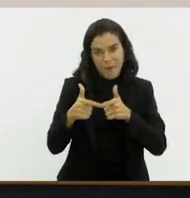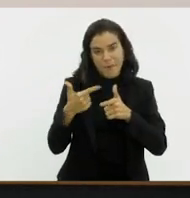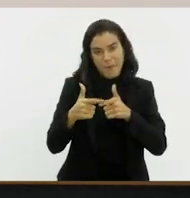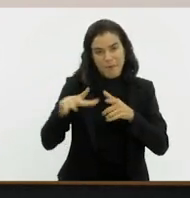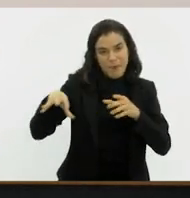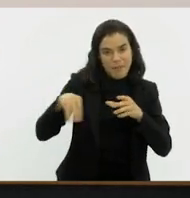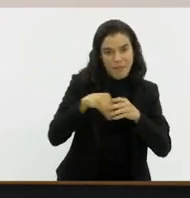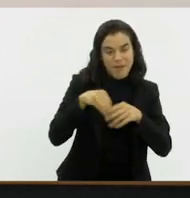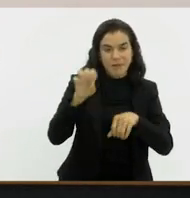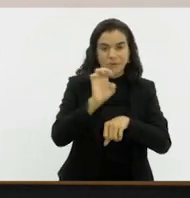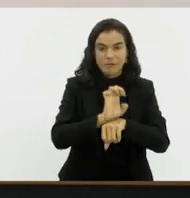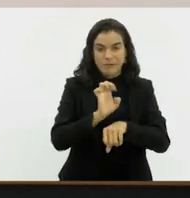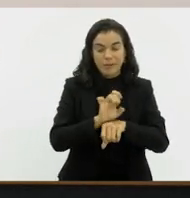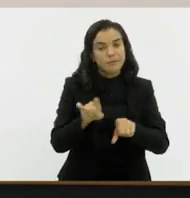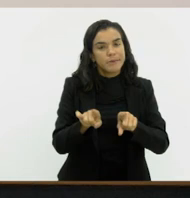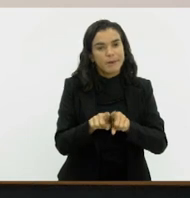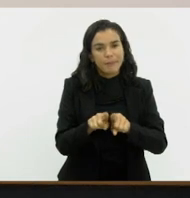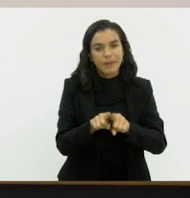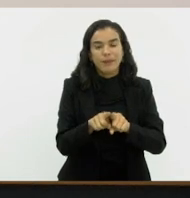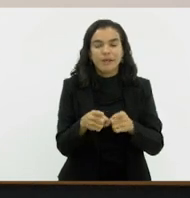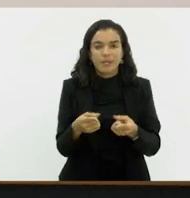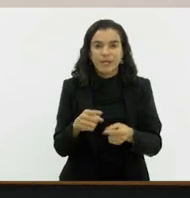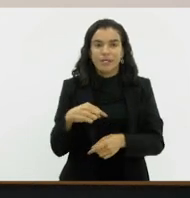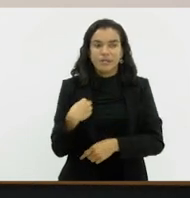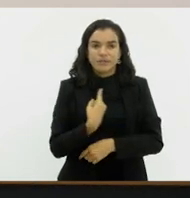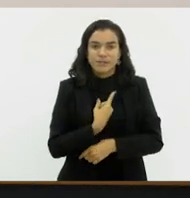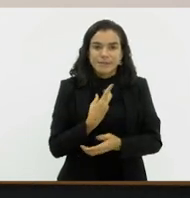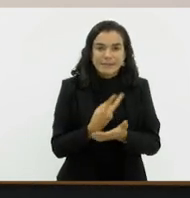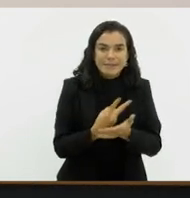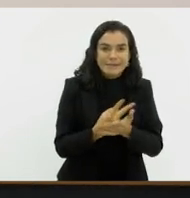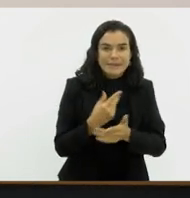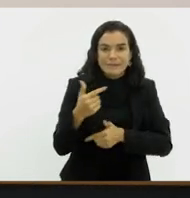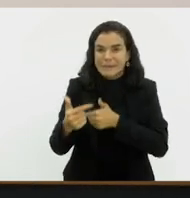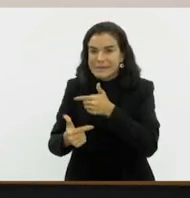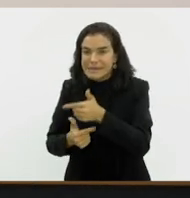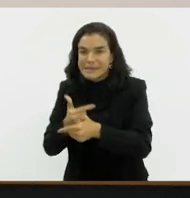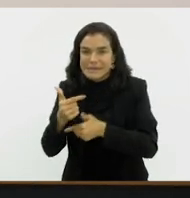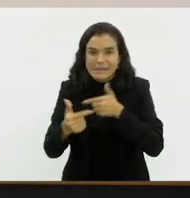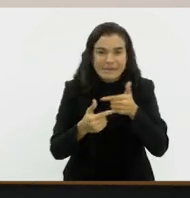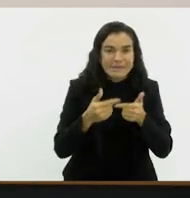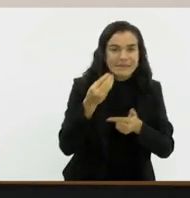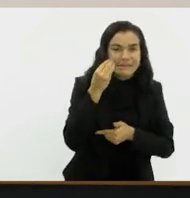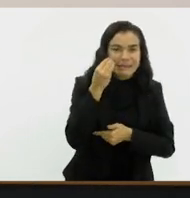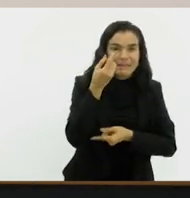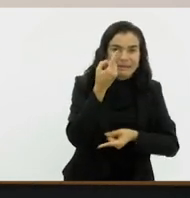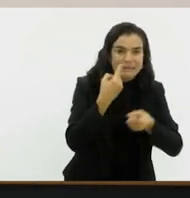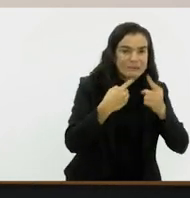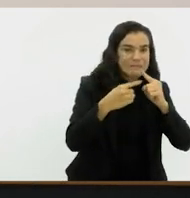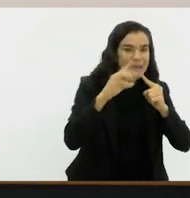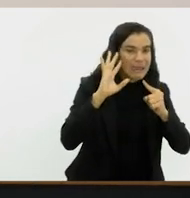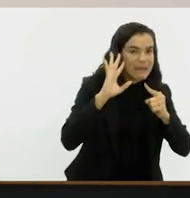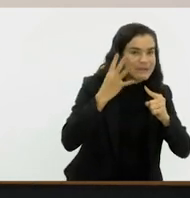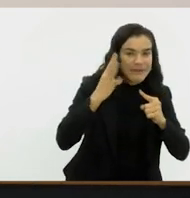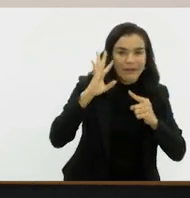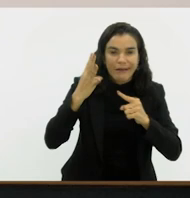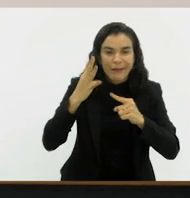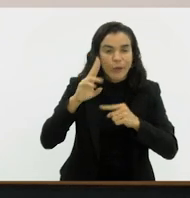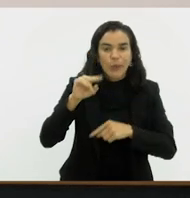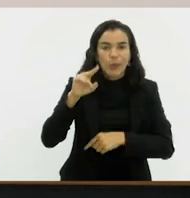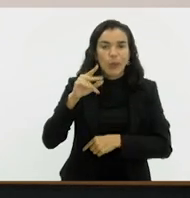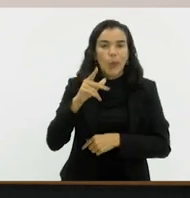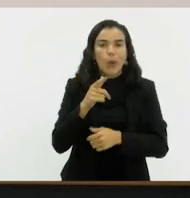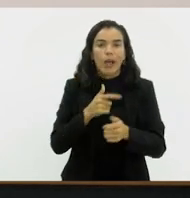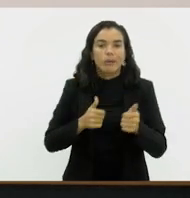E, invariavelmente, a gente está sempre correndo atrás do prejuízo e nunca está na frente dele.